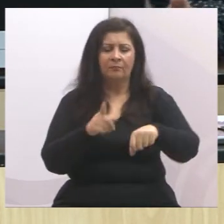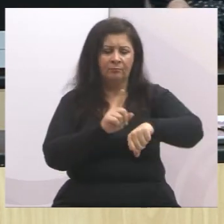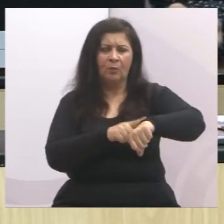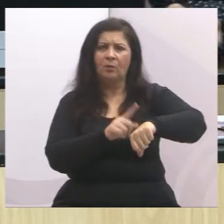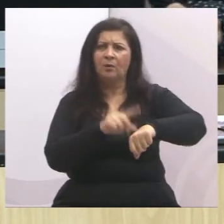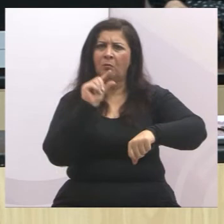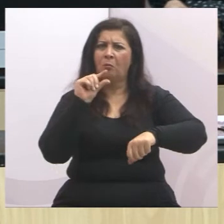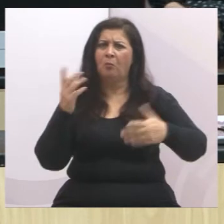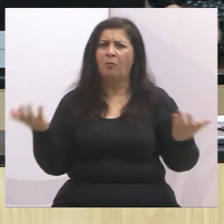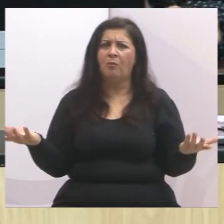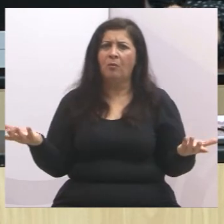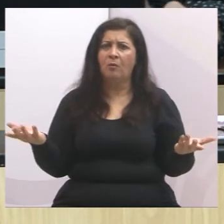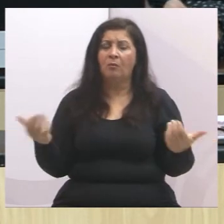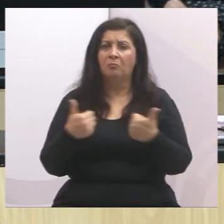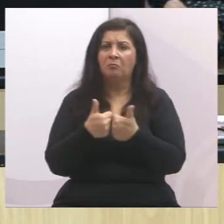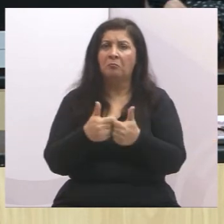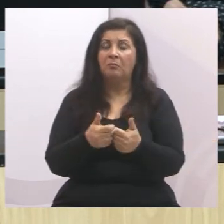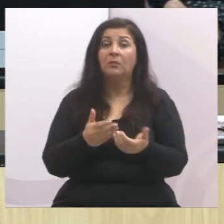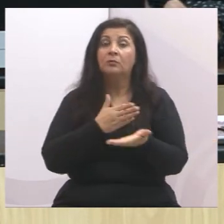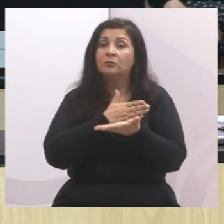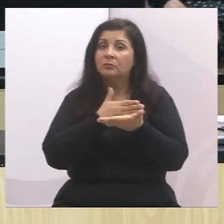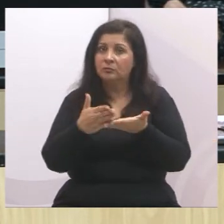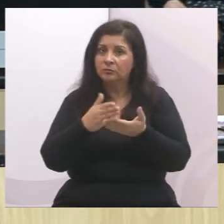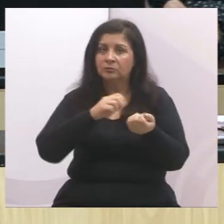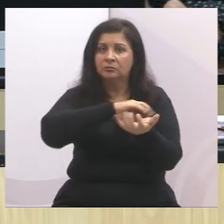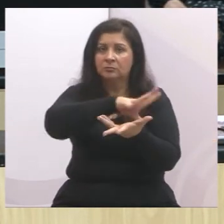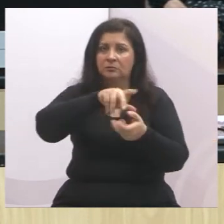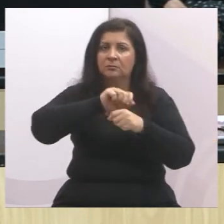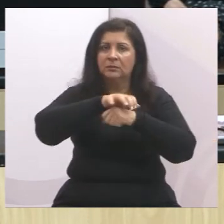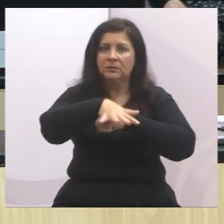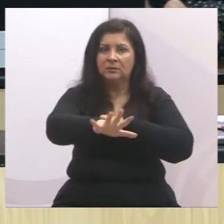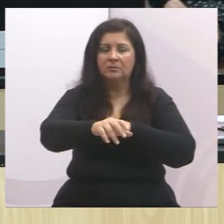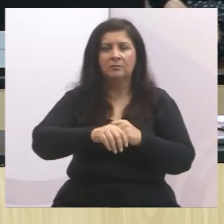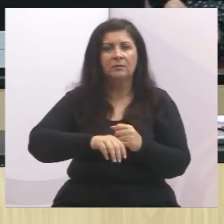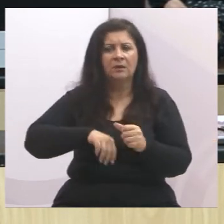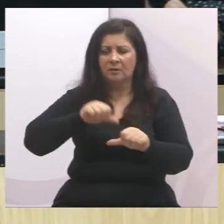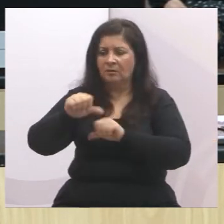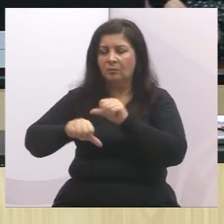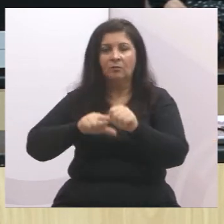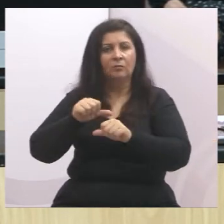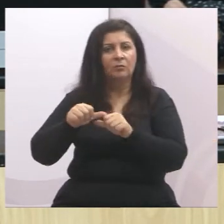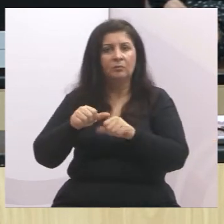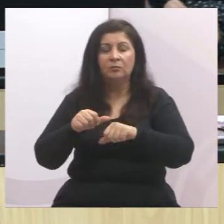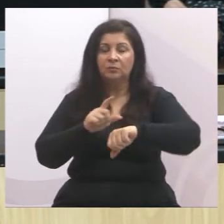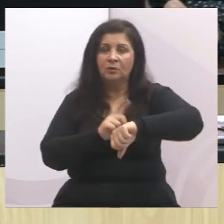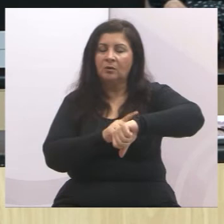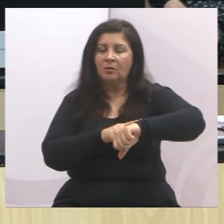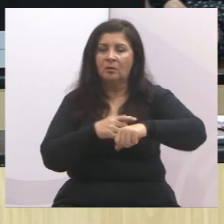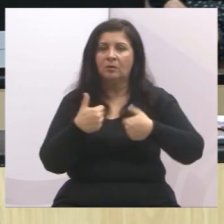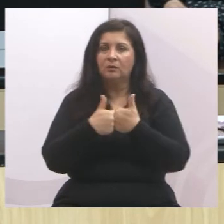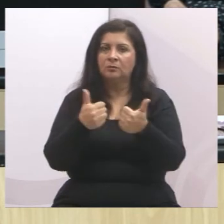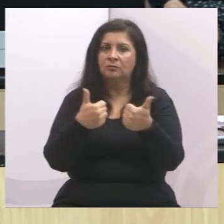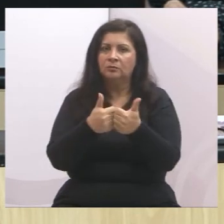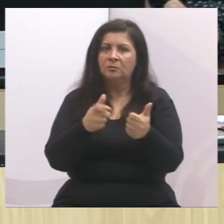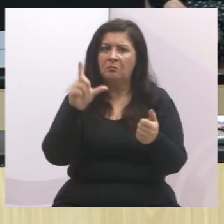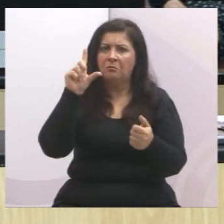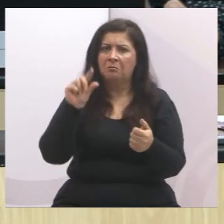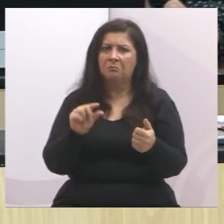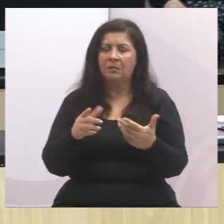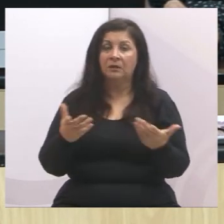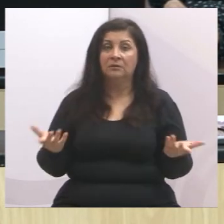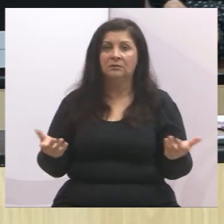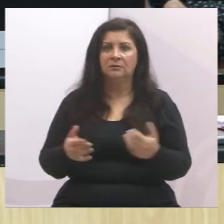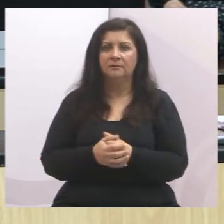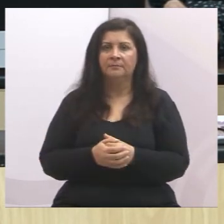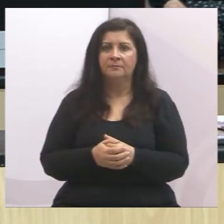região. Quando começou a pandemia, foram retirados vários horários da linha do circular 3, via Lagoa Azul, sendo